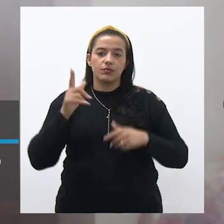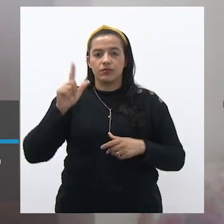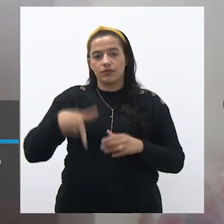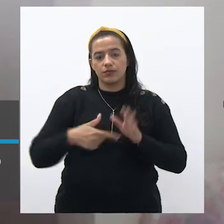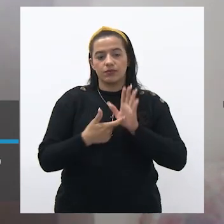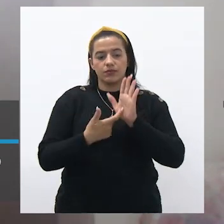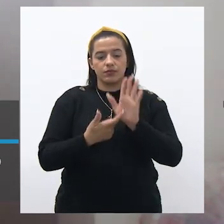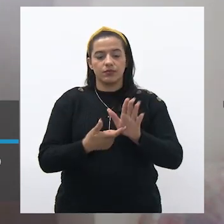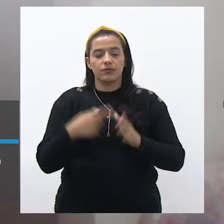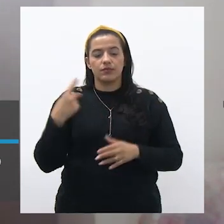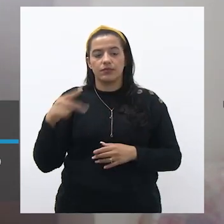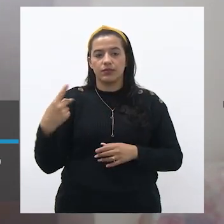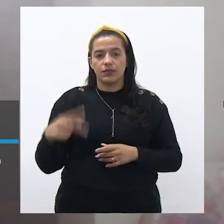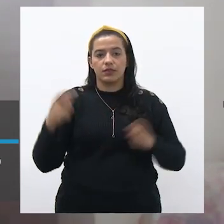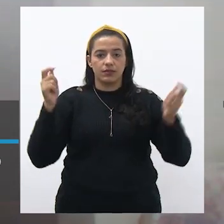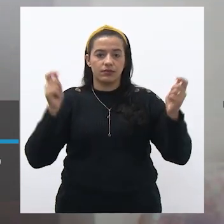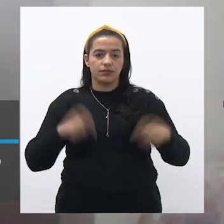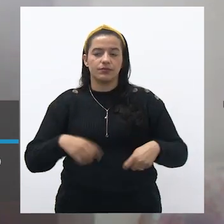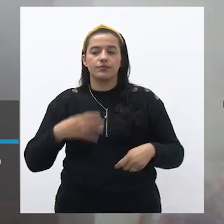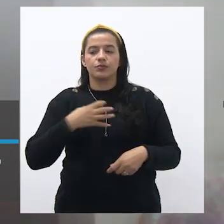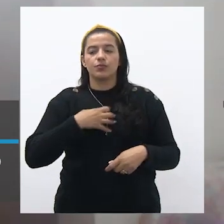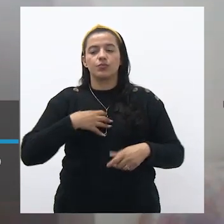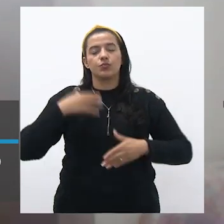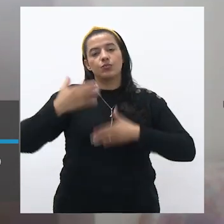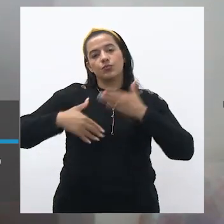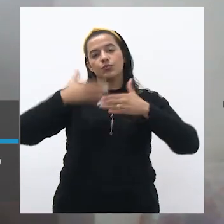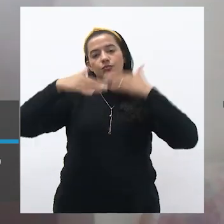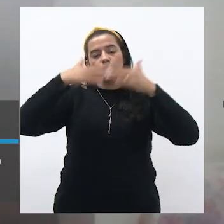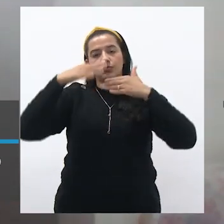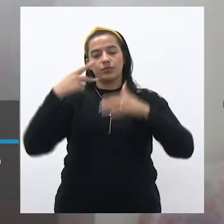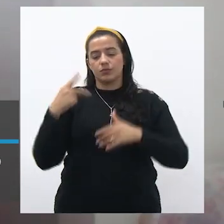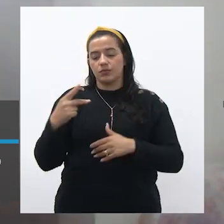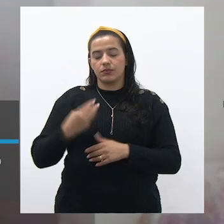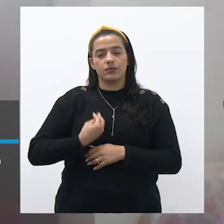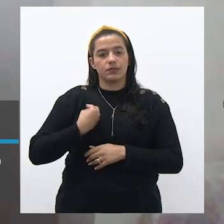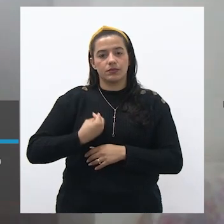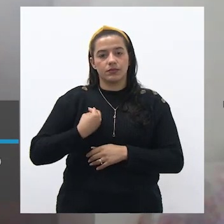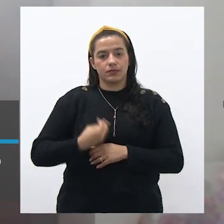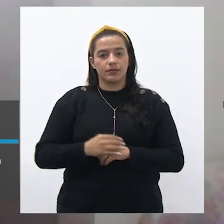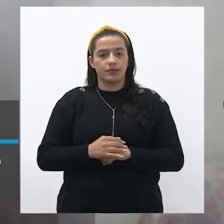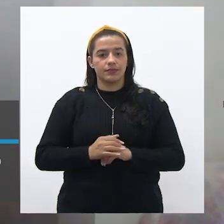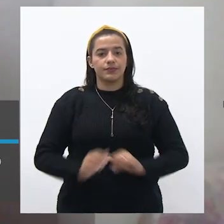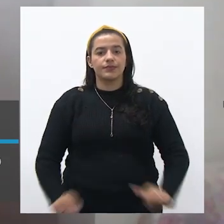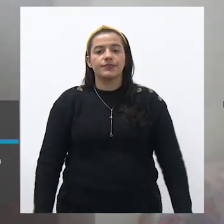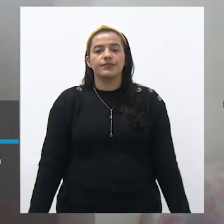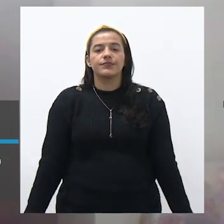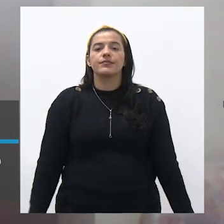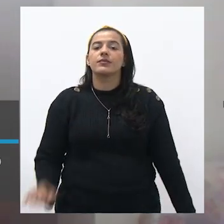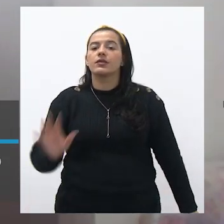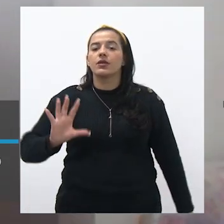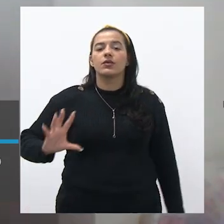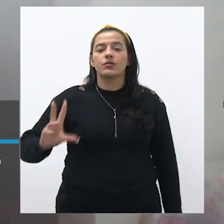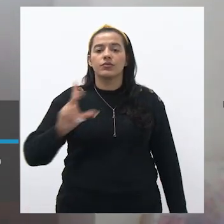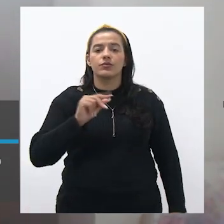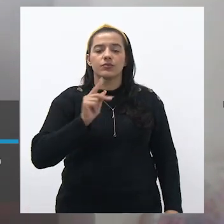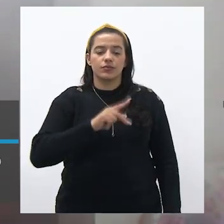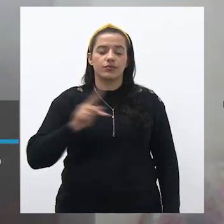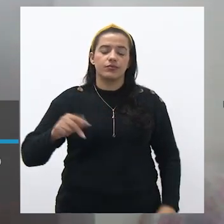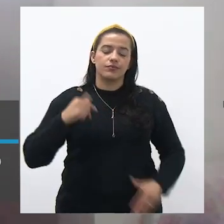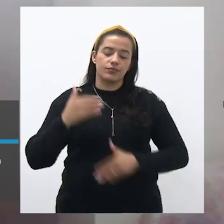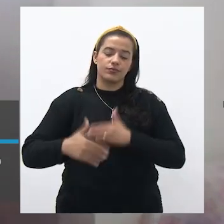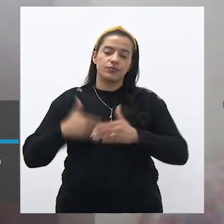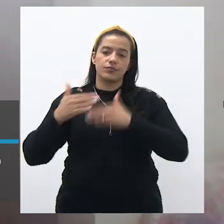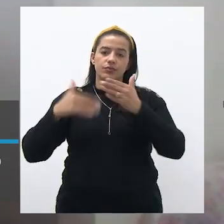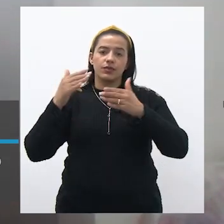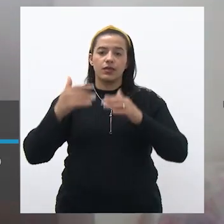para ele que essas competências são para o desenvolvimento da vida dele, né? E aí o professor traz essa intencionalidade no processo.